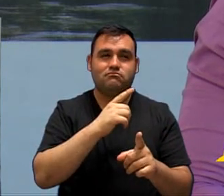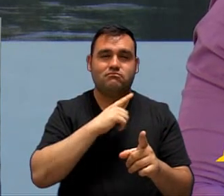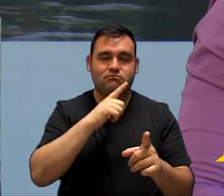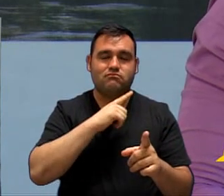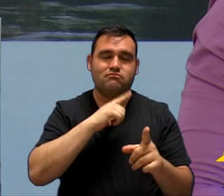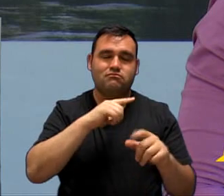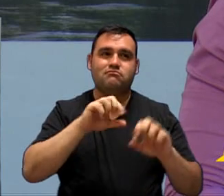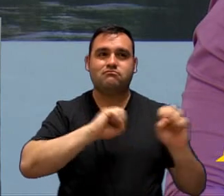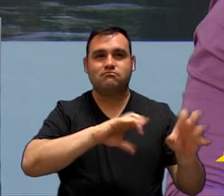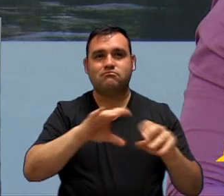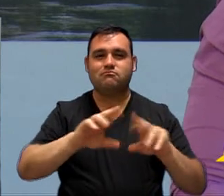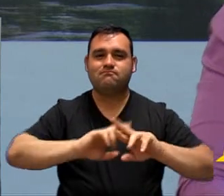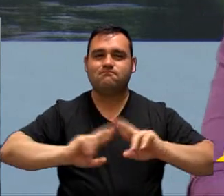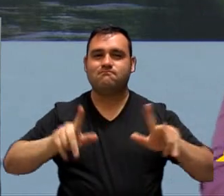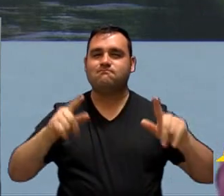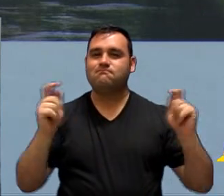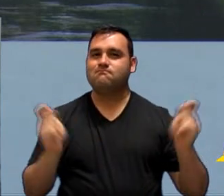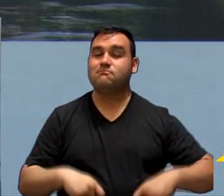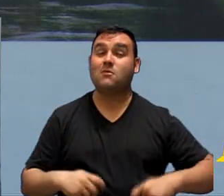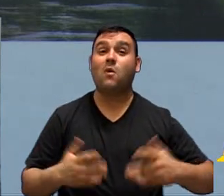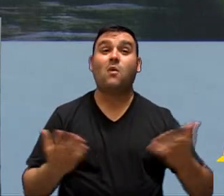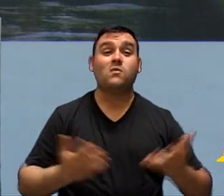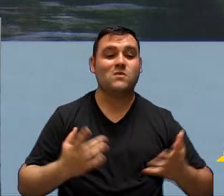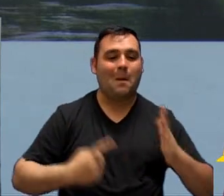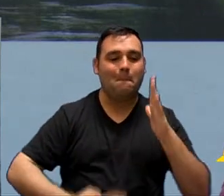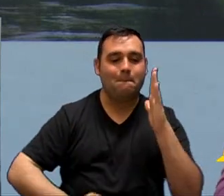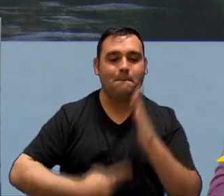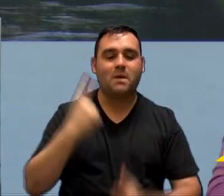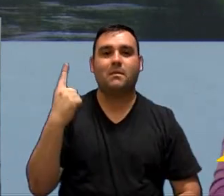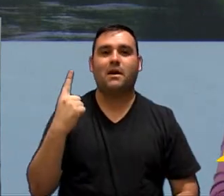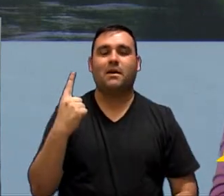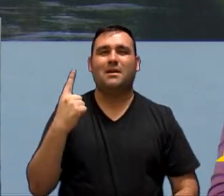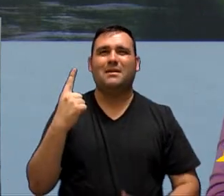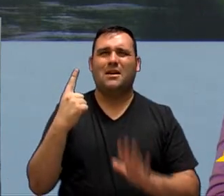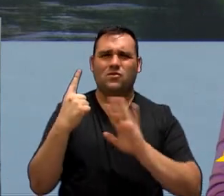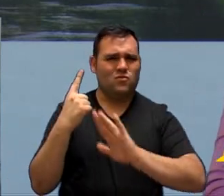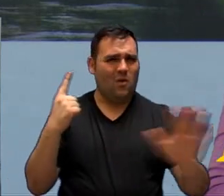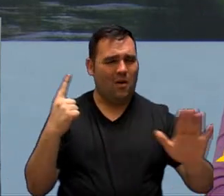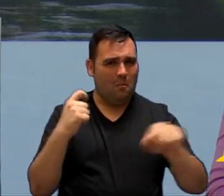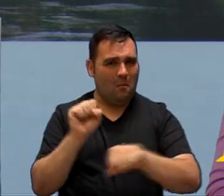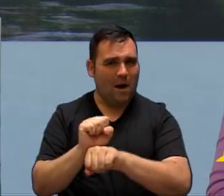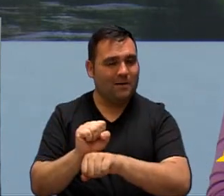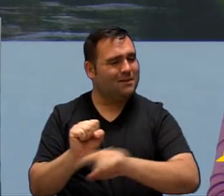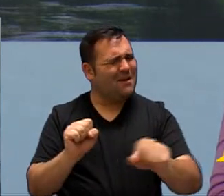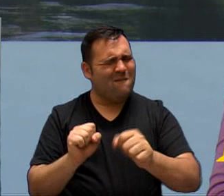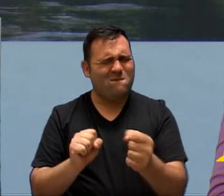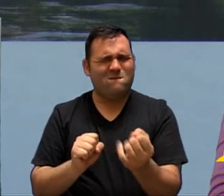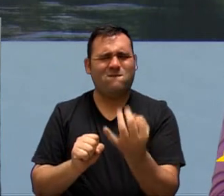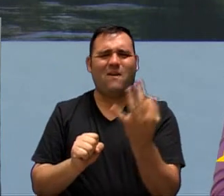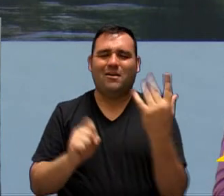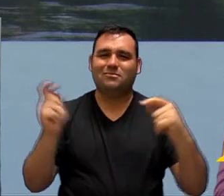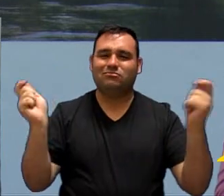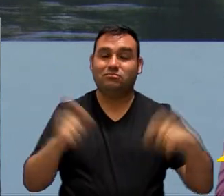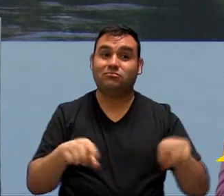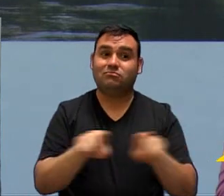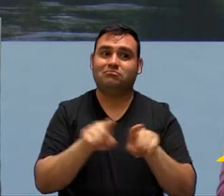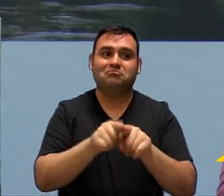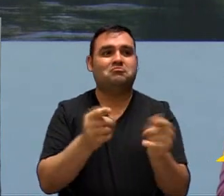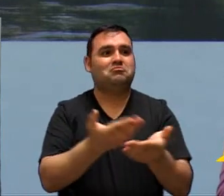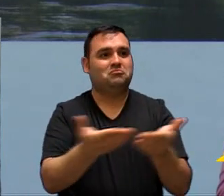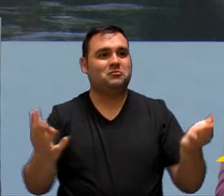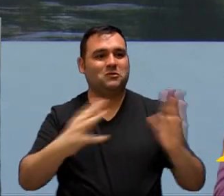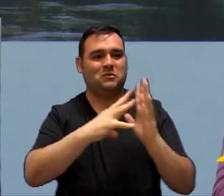de fazer a diferença. Que esta seja a primeira versão de muitas e que vocês possam continuar